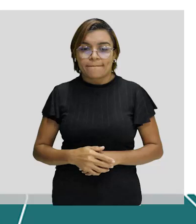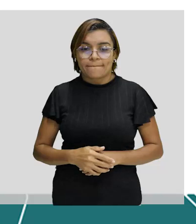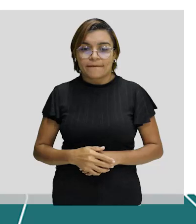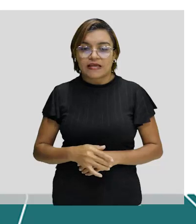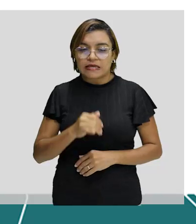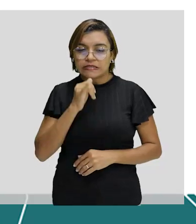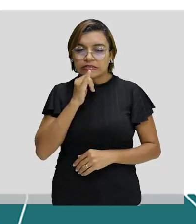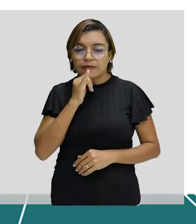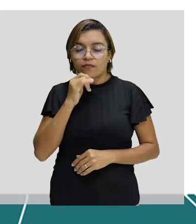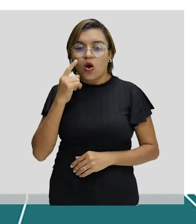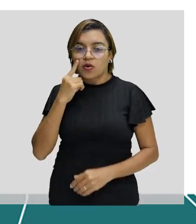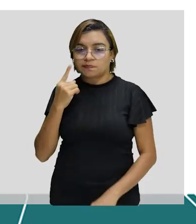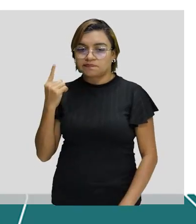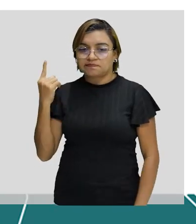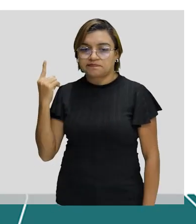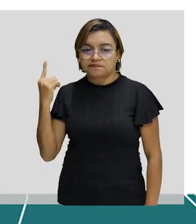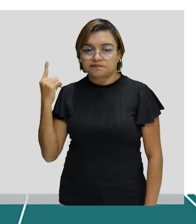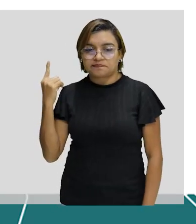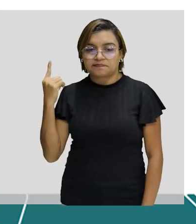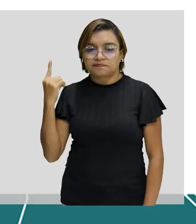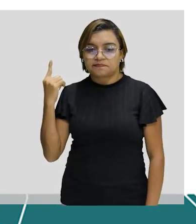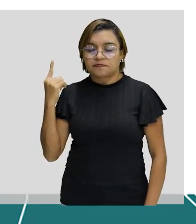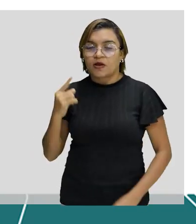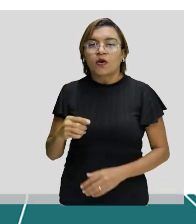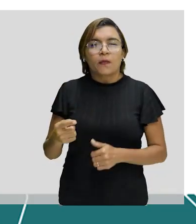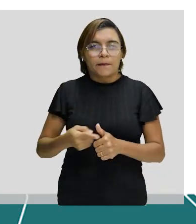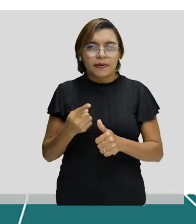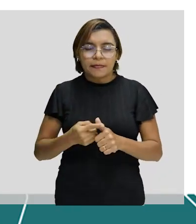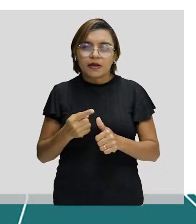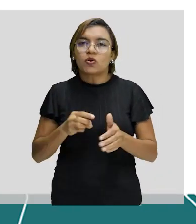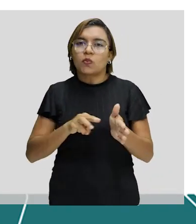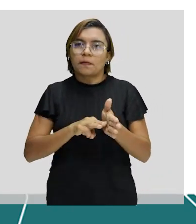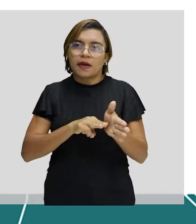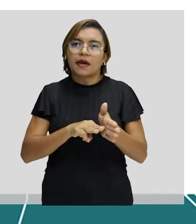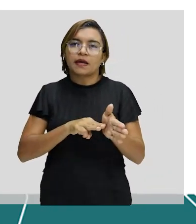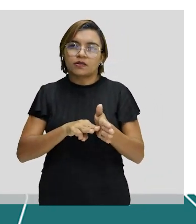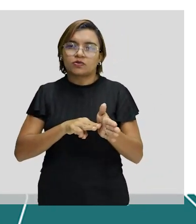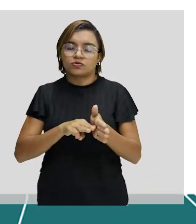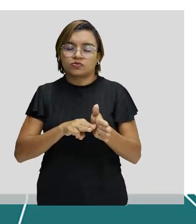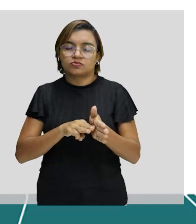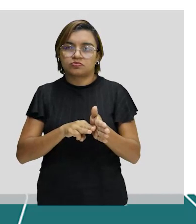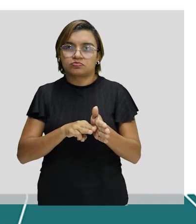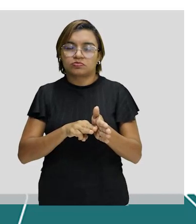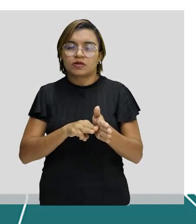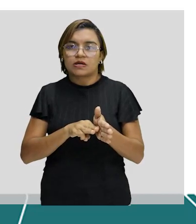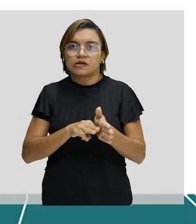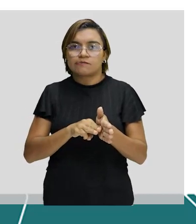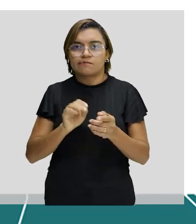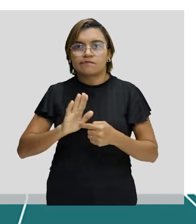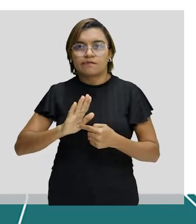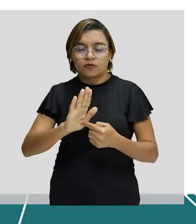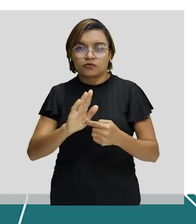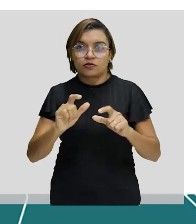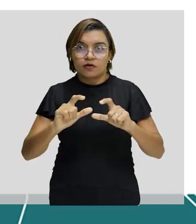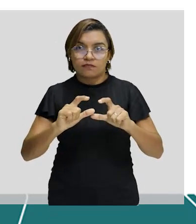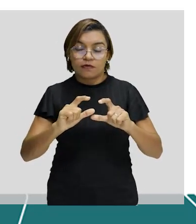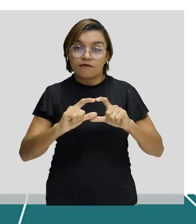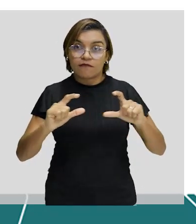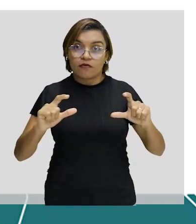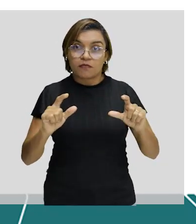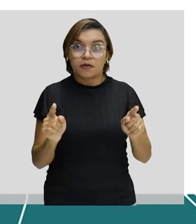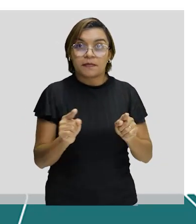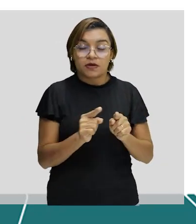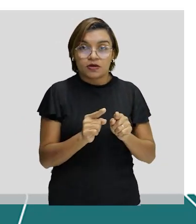Através daquele exemplo anterior, daquele primeiro método, a gente sabe que a fórmula mínima é uma derivação da fórmula